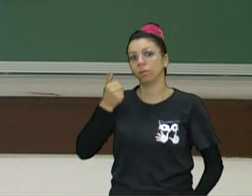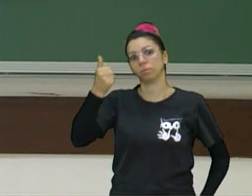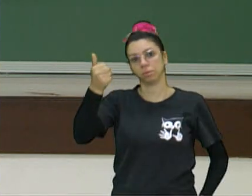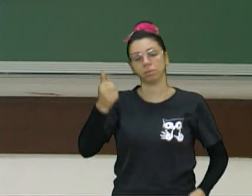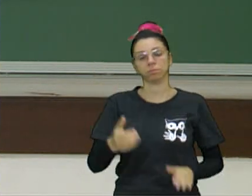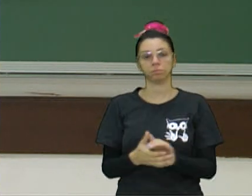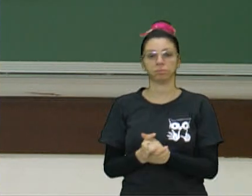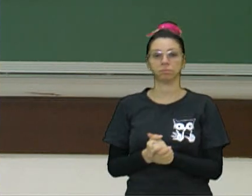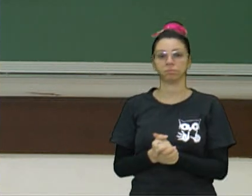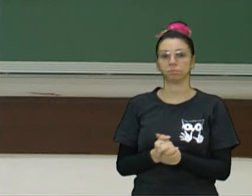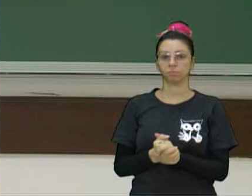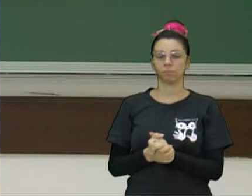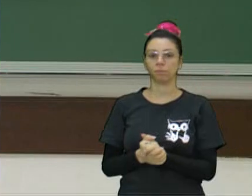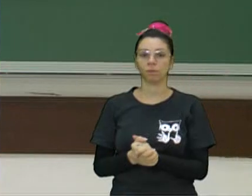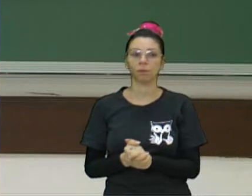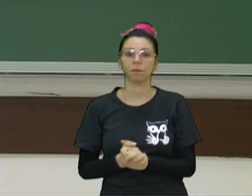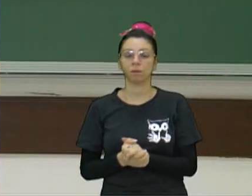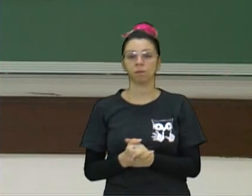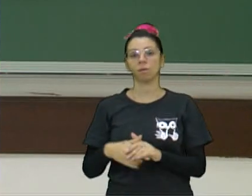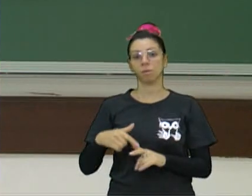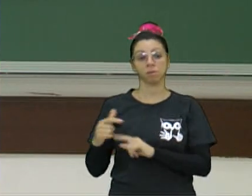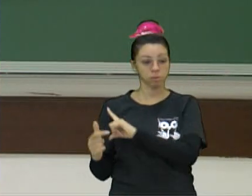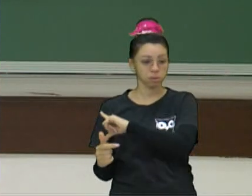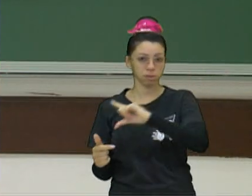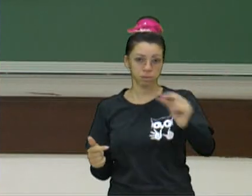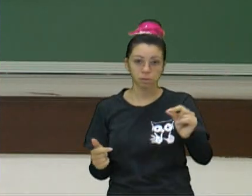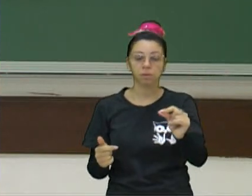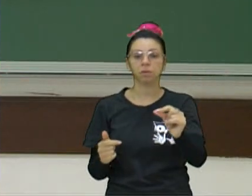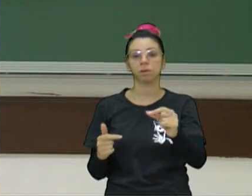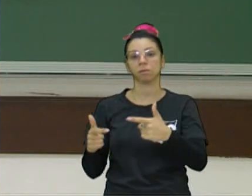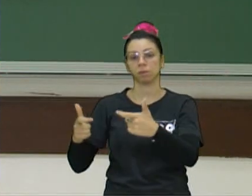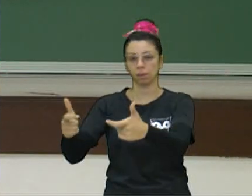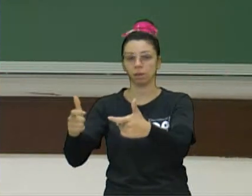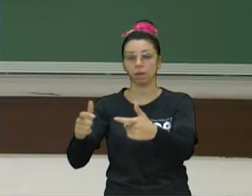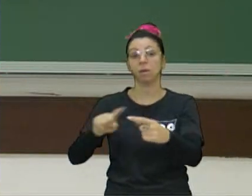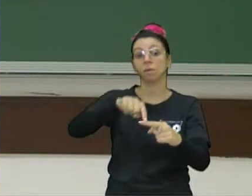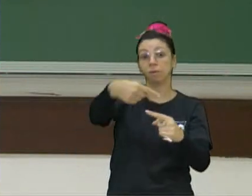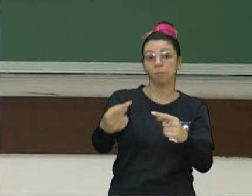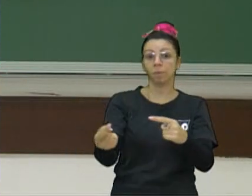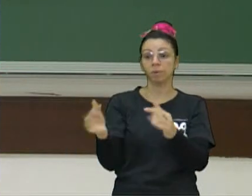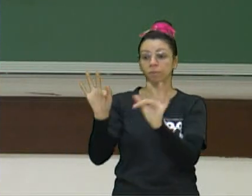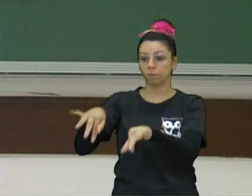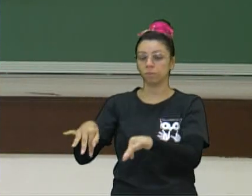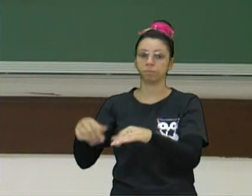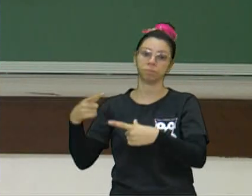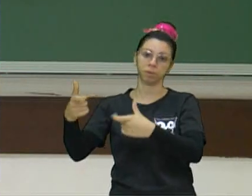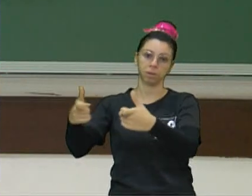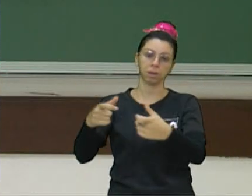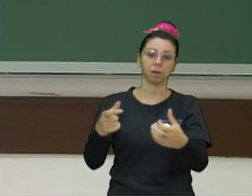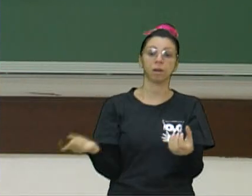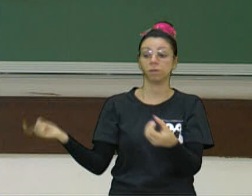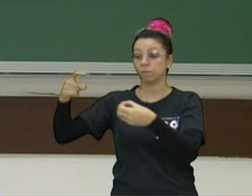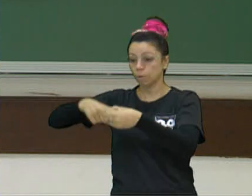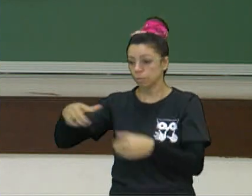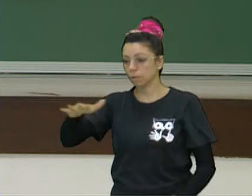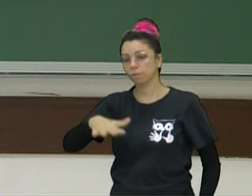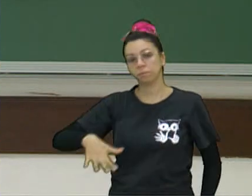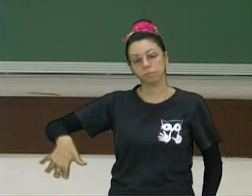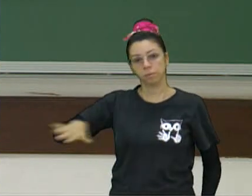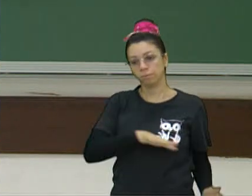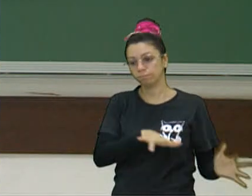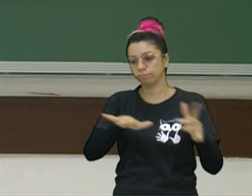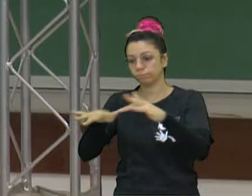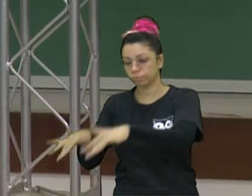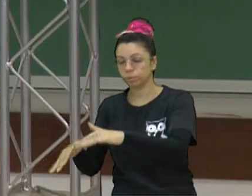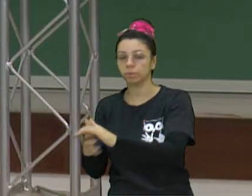né? Eles voltaram para o país de origem, trazendo com eles o Kung Fu e o Karatê, junta-se com a luta que eles já possuíam e cria-se o Taekwondo.